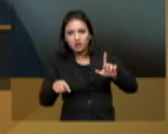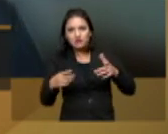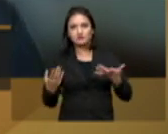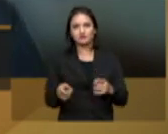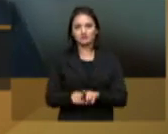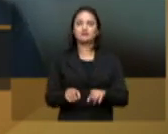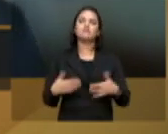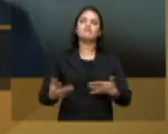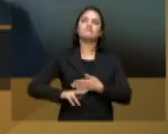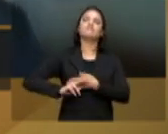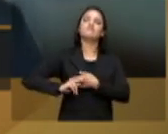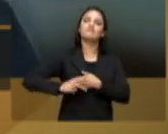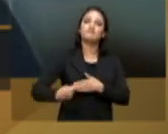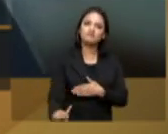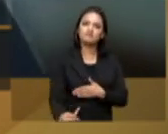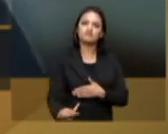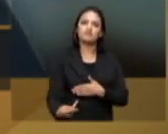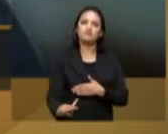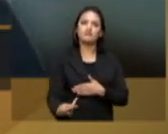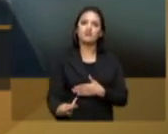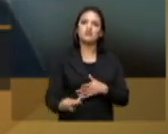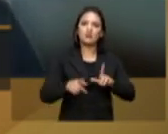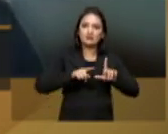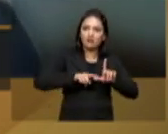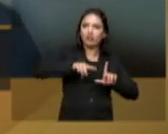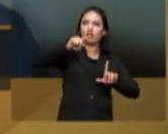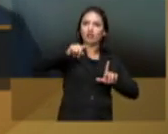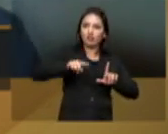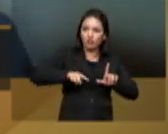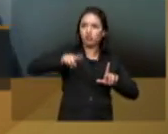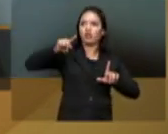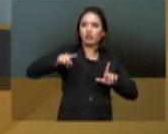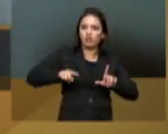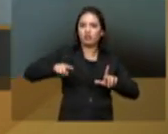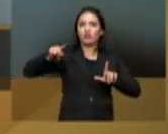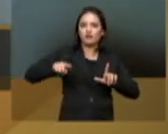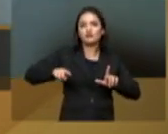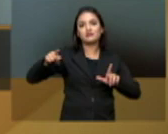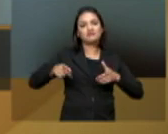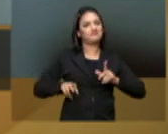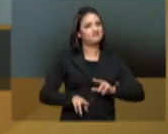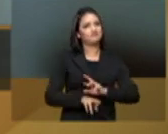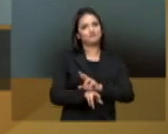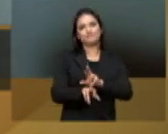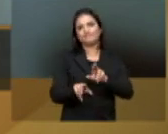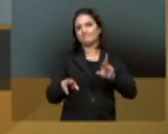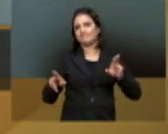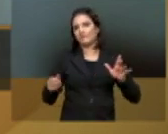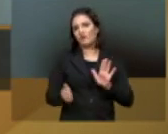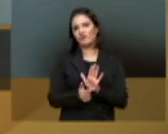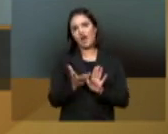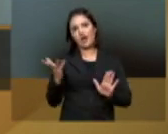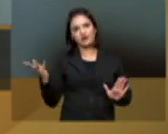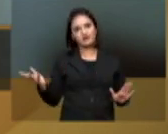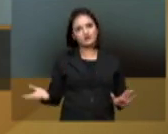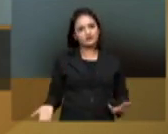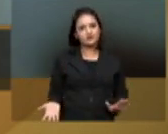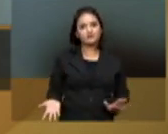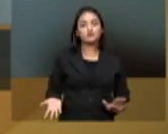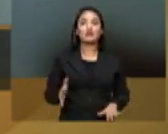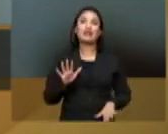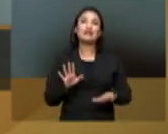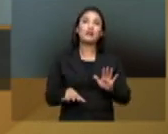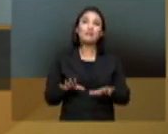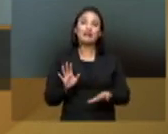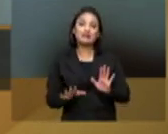As consequências dessas oscilações são as mais diversas. A depender do